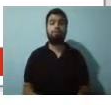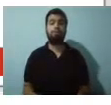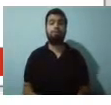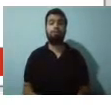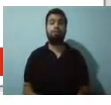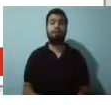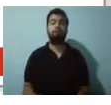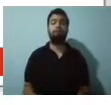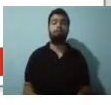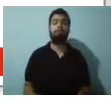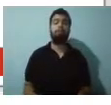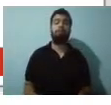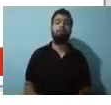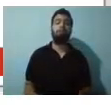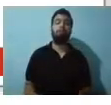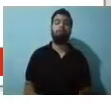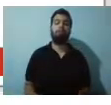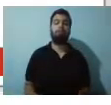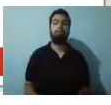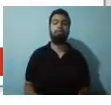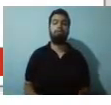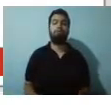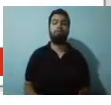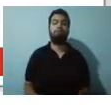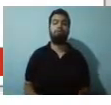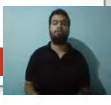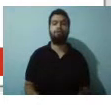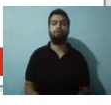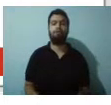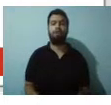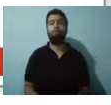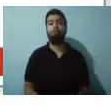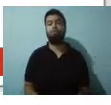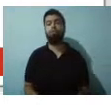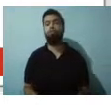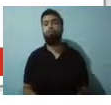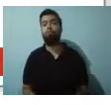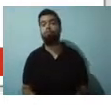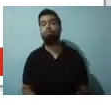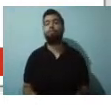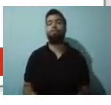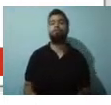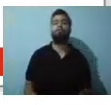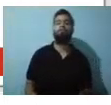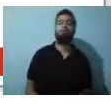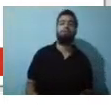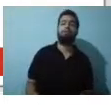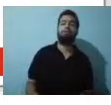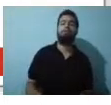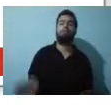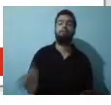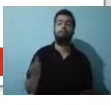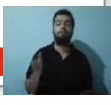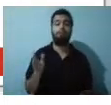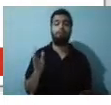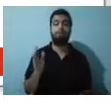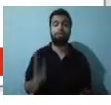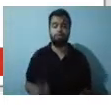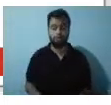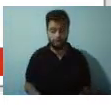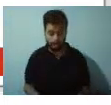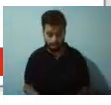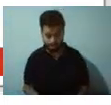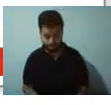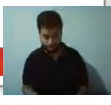e títulos imobiliários especulativos perderam valor, atingindo bolsa de valores. No ano de 2008, o sistema financeiro mundial, o sistema de Estados Unidos e Europa, já